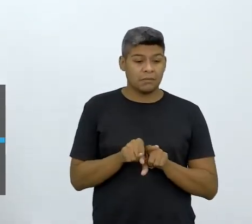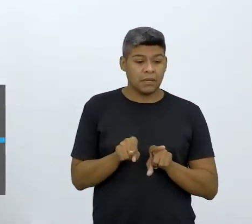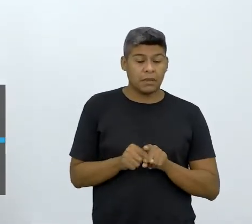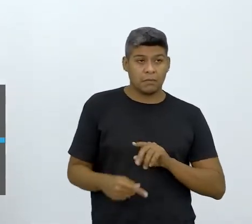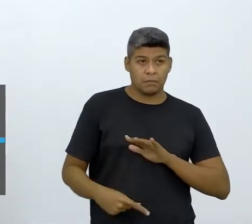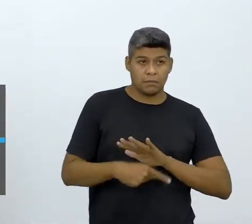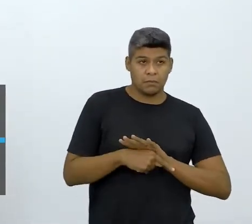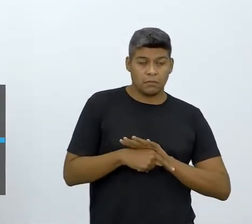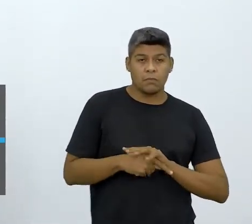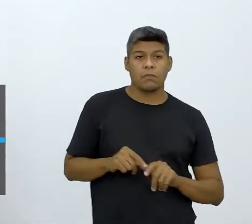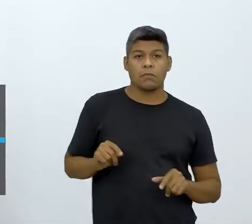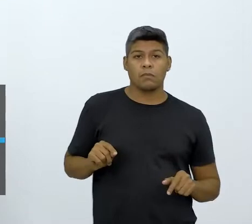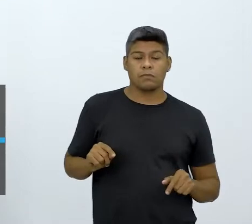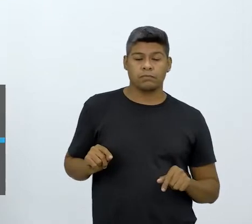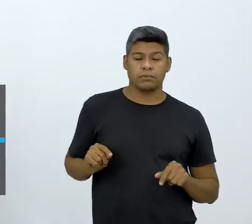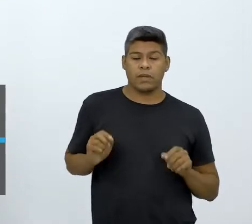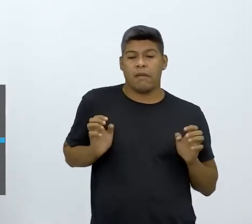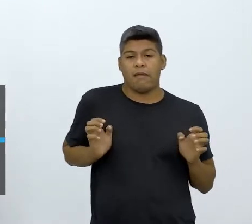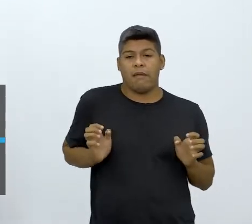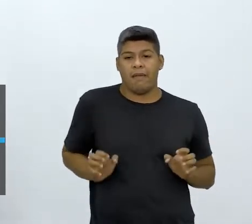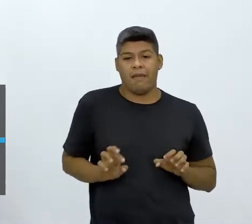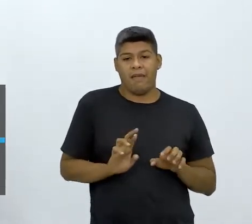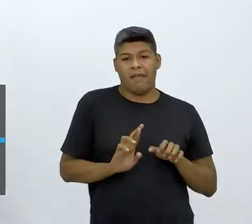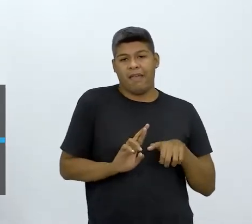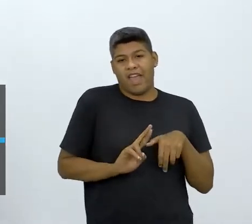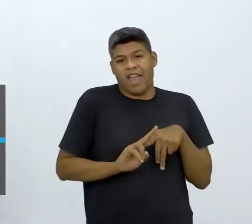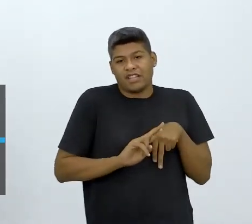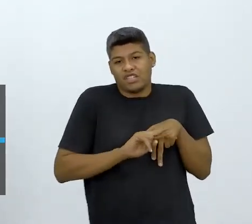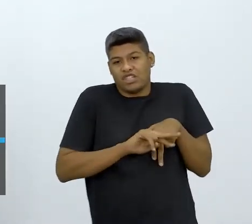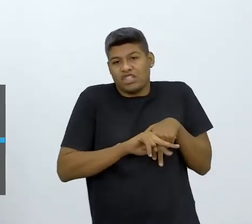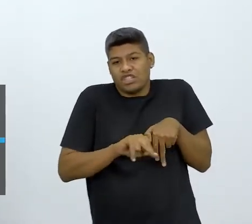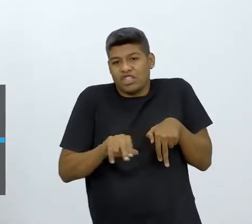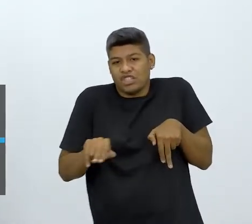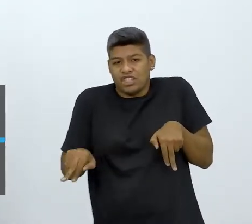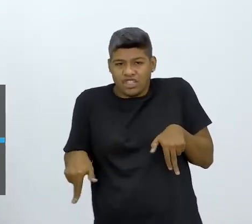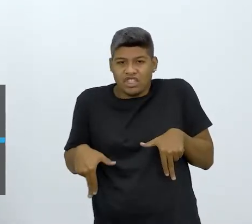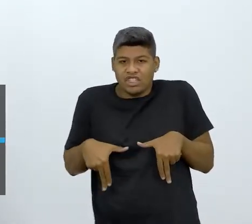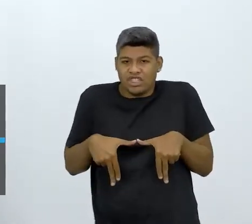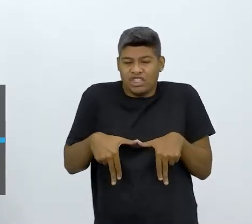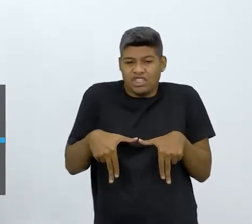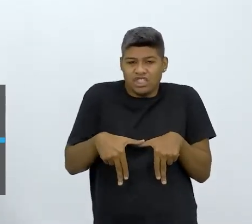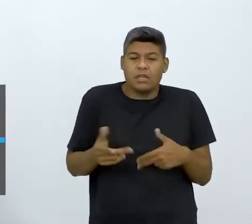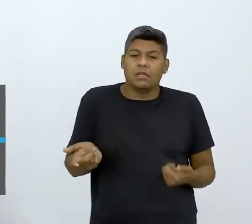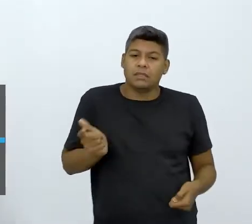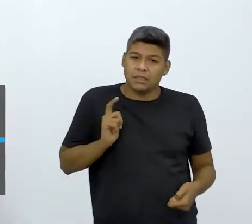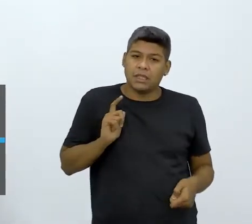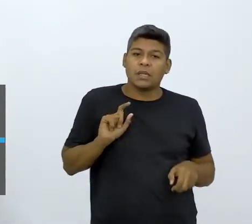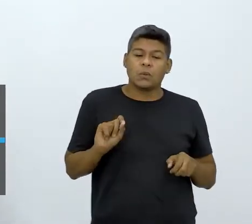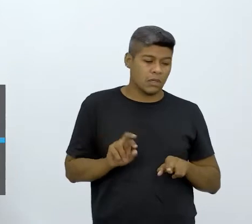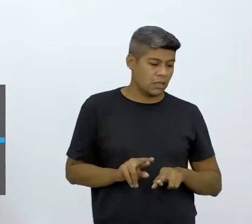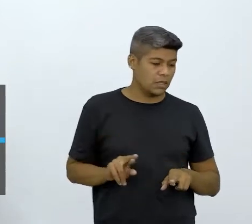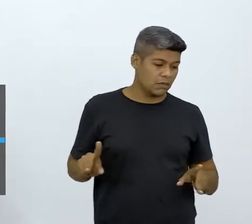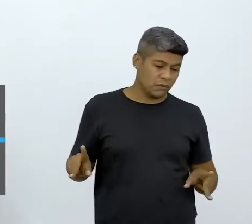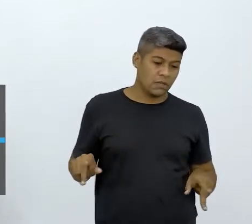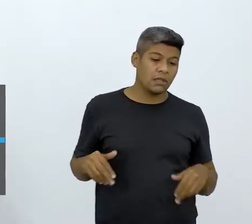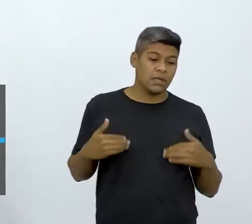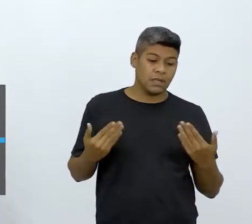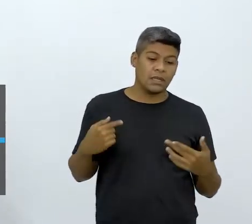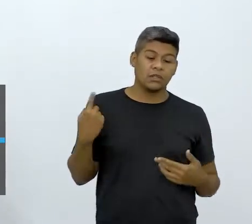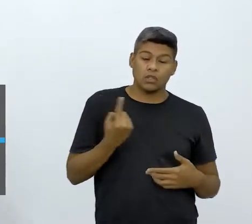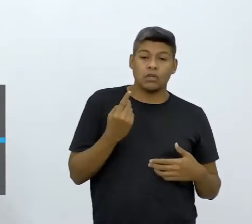dessa terra, várias etnias, né? E essas etnias, elas se organizam culturalmente de modo diferente. Então, a